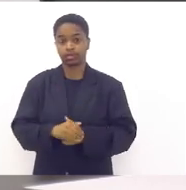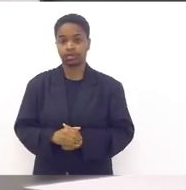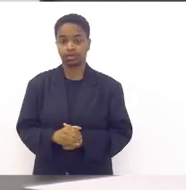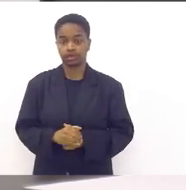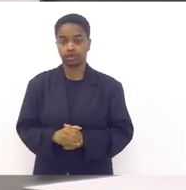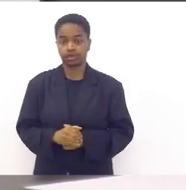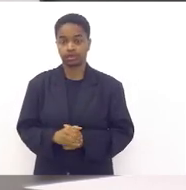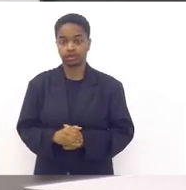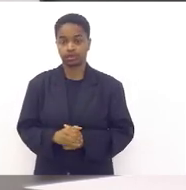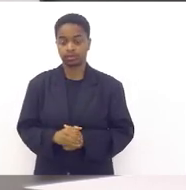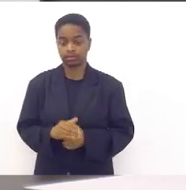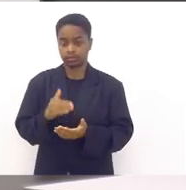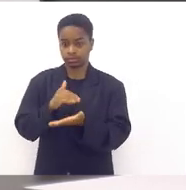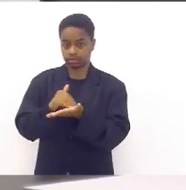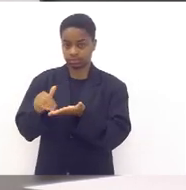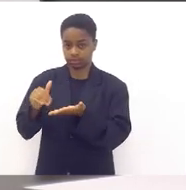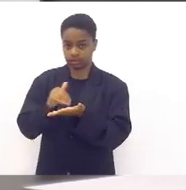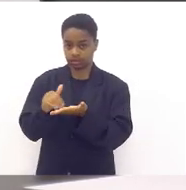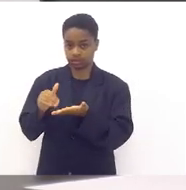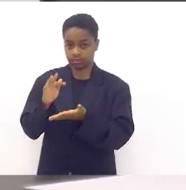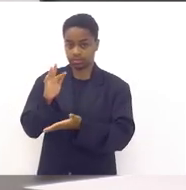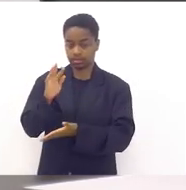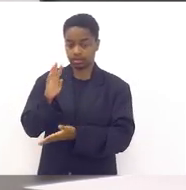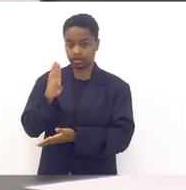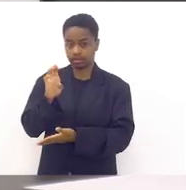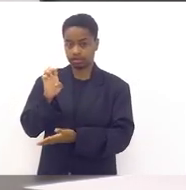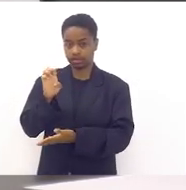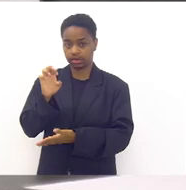o secretário Bernardo Appy